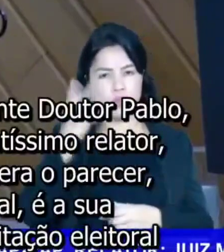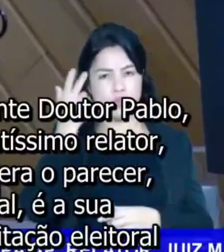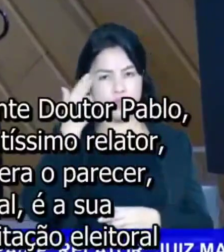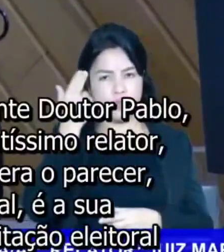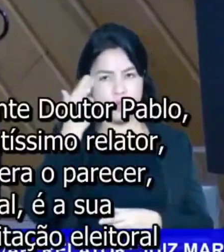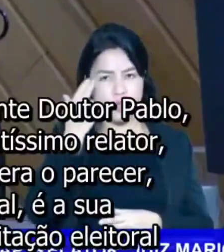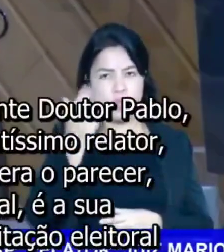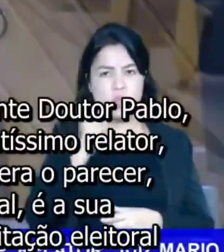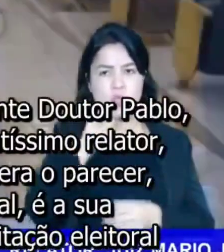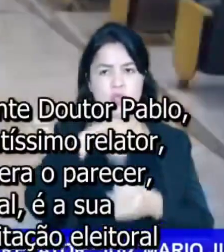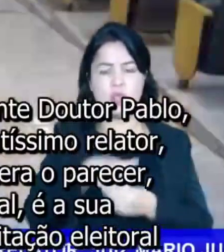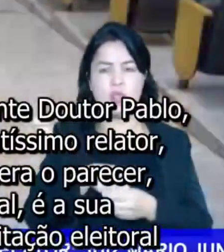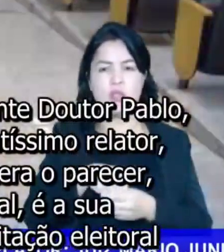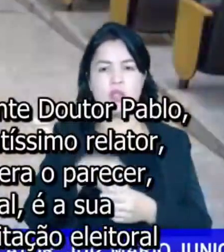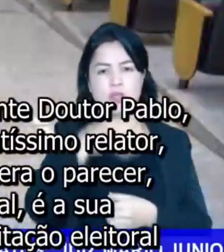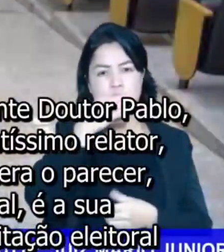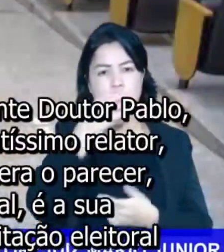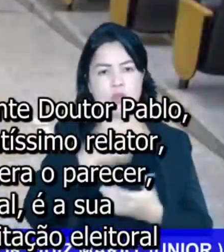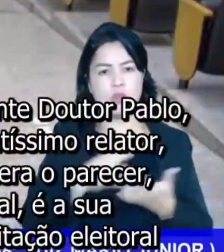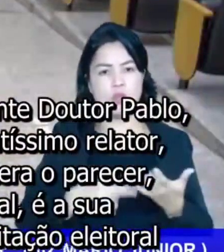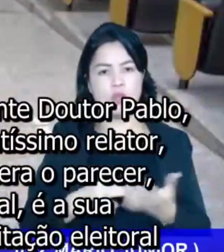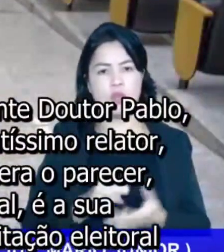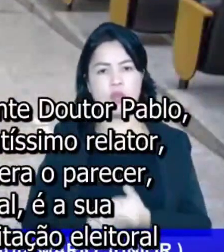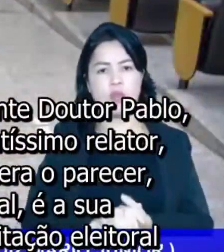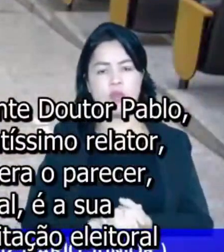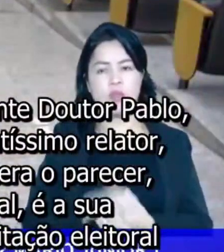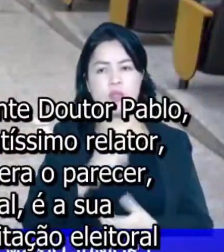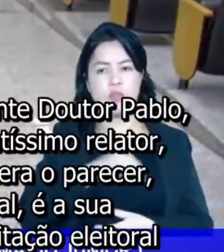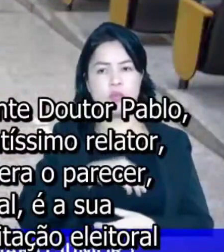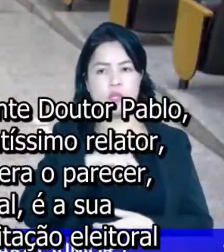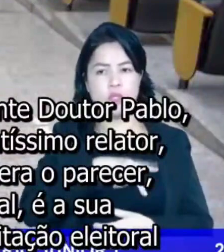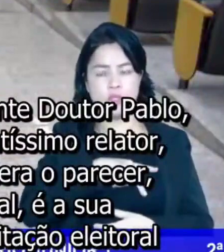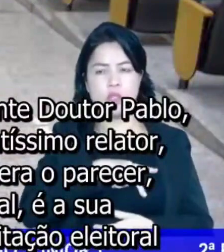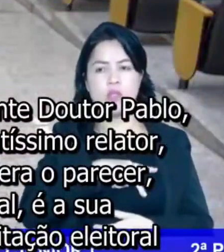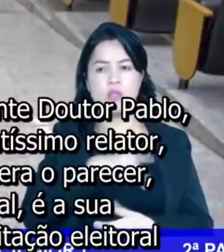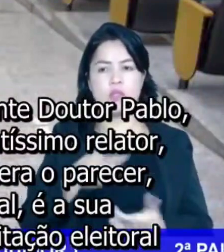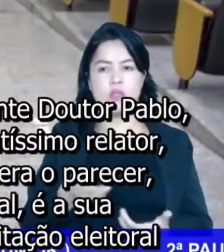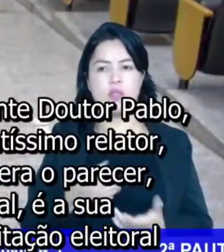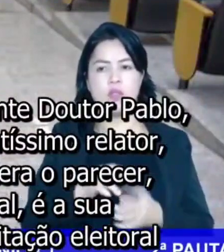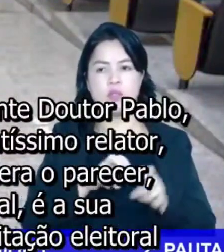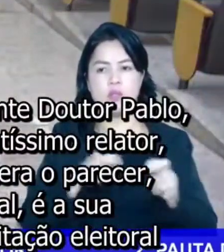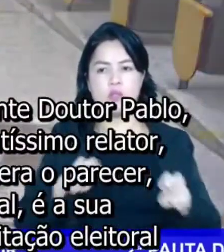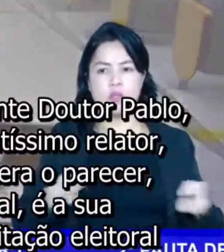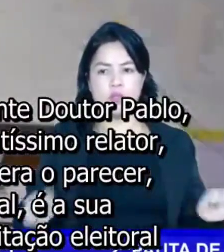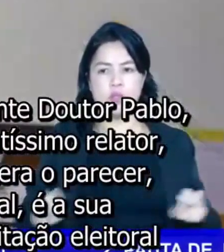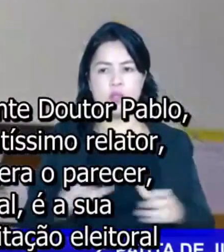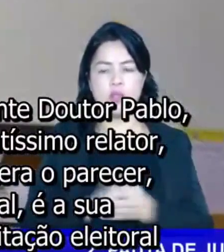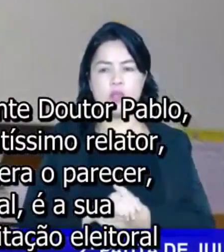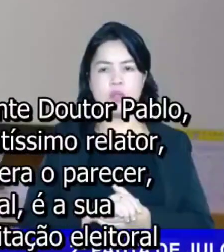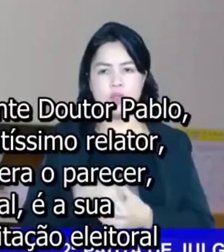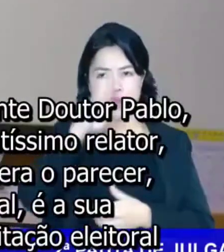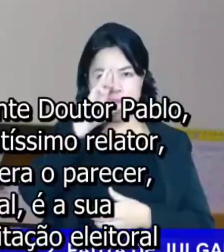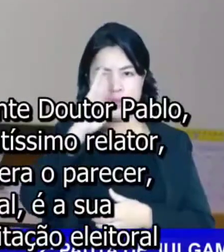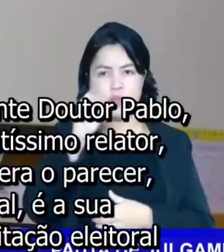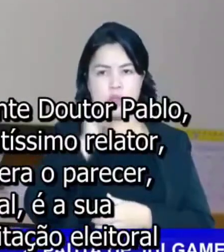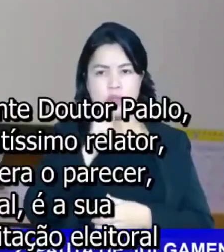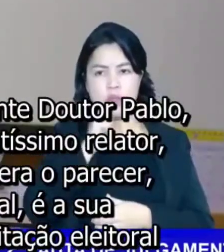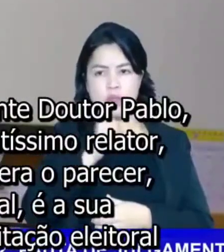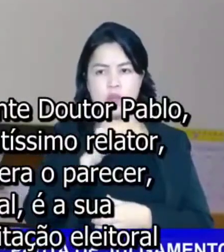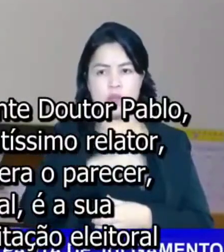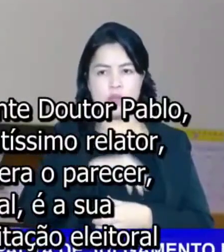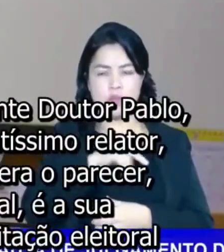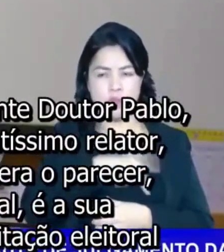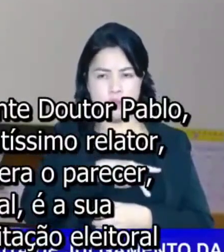das contas ao relatório, presidente. Imagem ampla do plenário. Excelentíssimo presidente, excelentíssimo relator, senhoras e senhores. Em sua mesa,